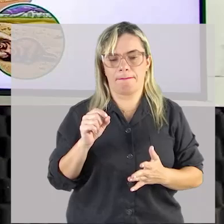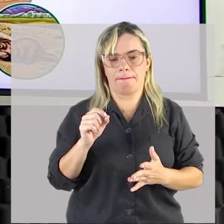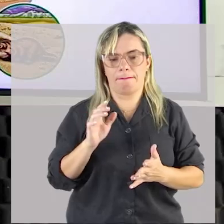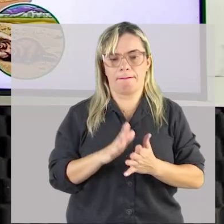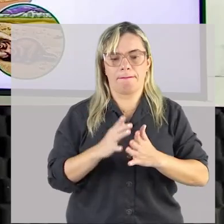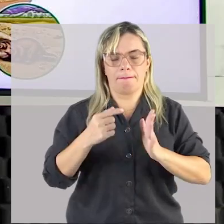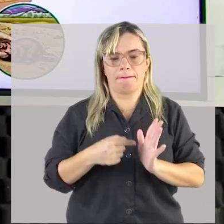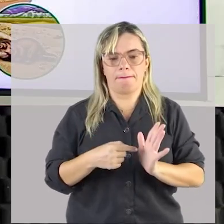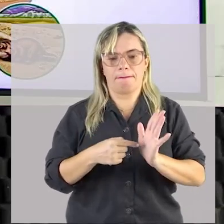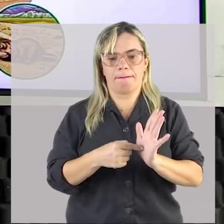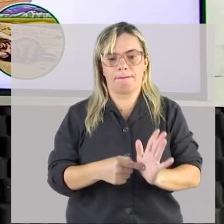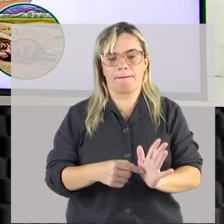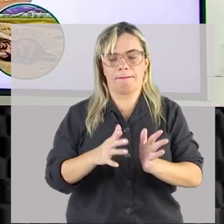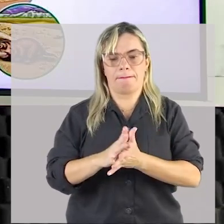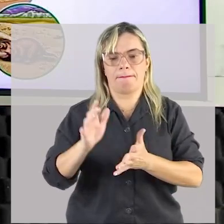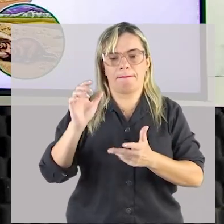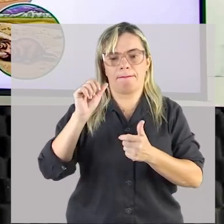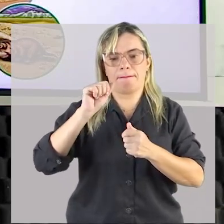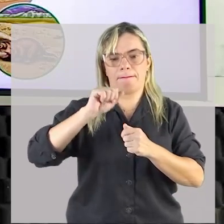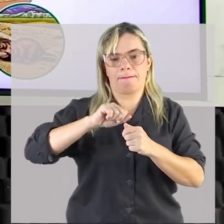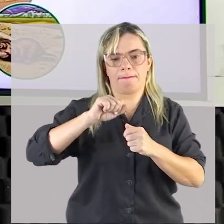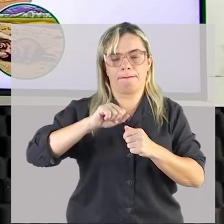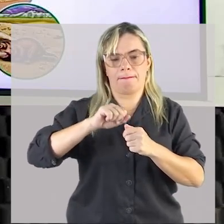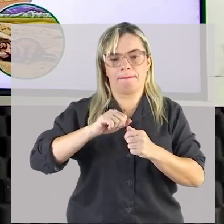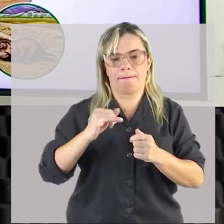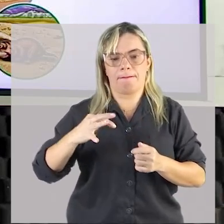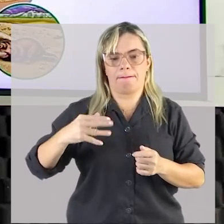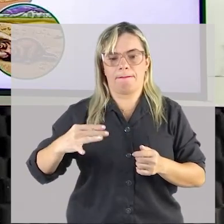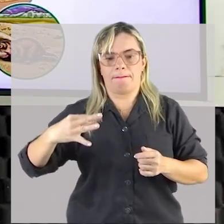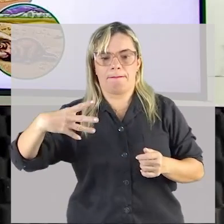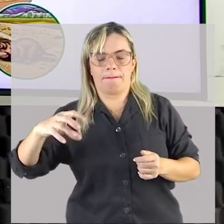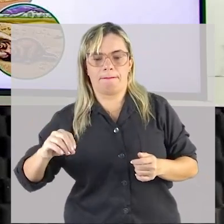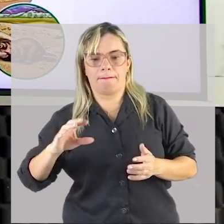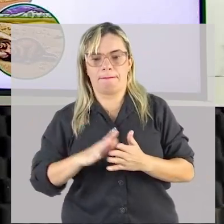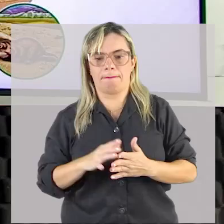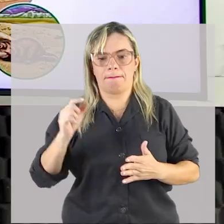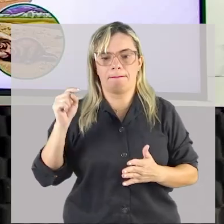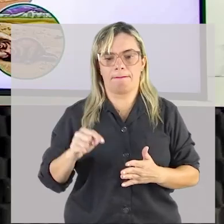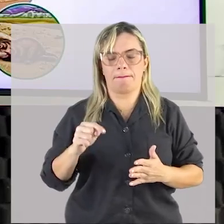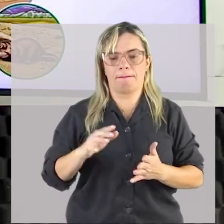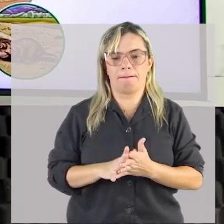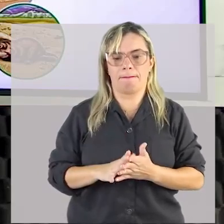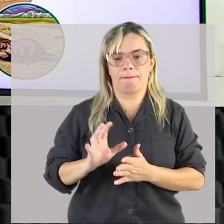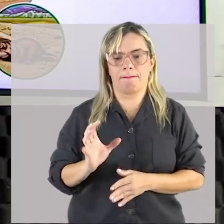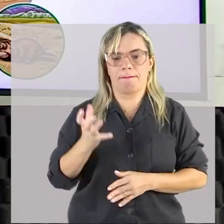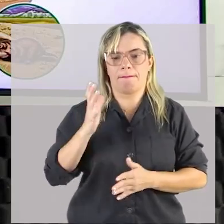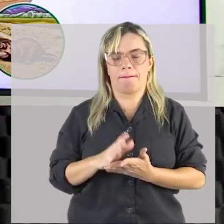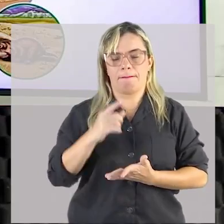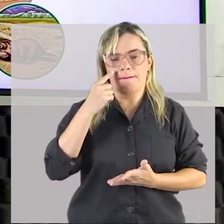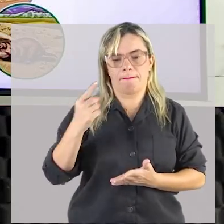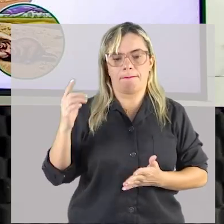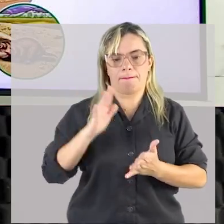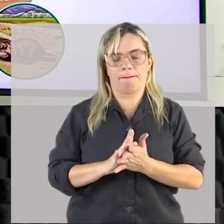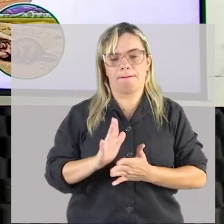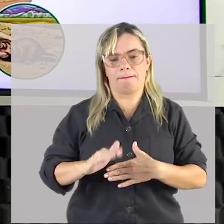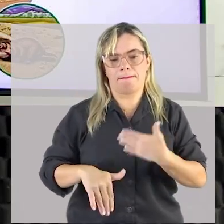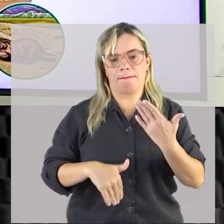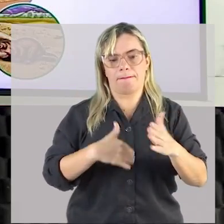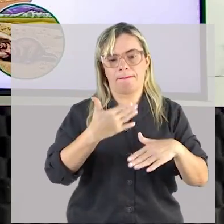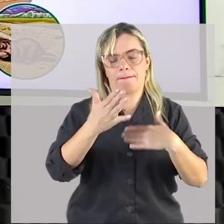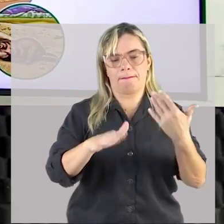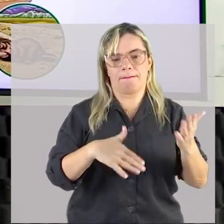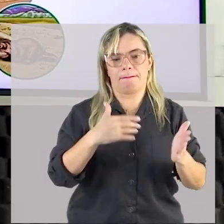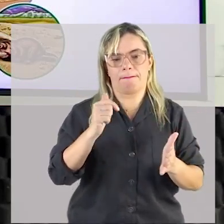inclusive mostrando ações de intemperismo, né. Então, a gente está vendo aqui assim, uma crescente